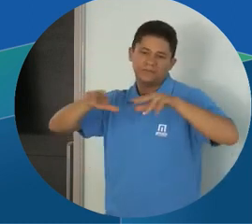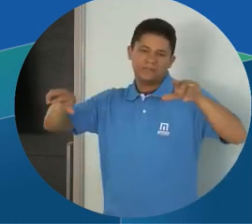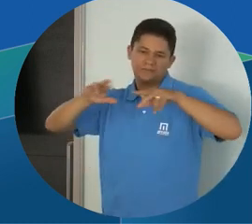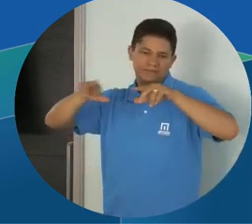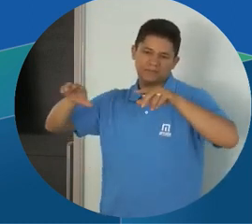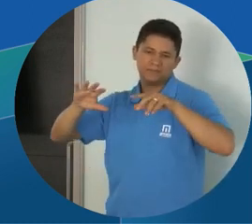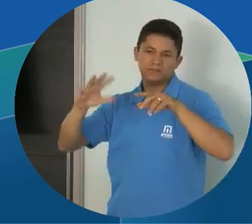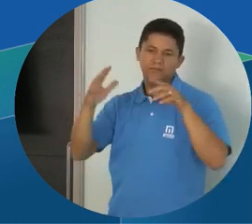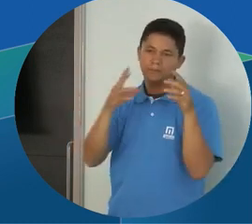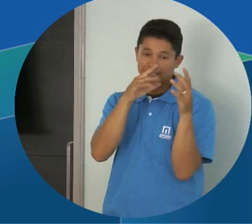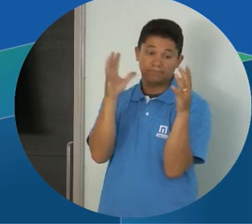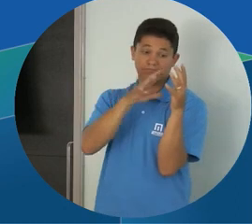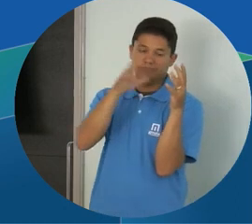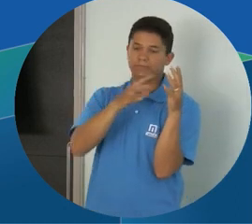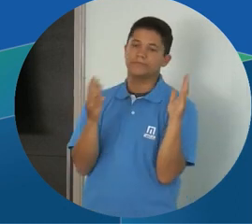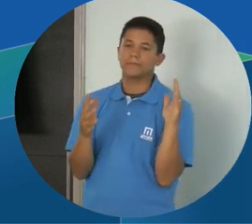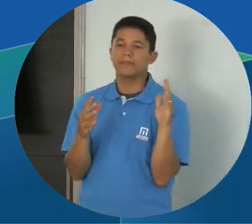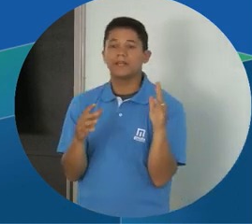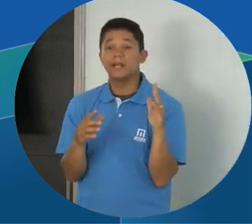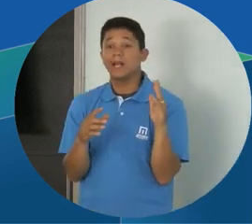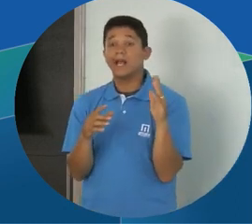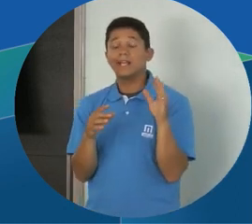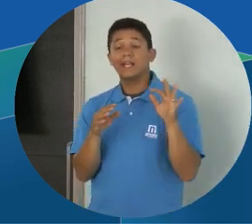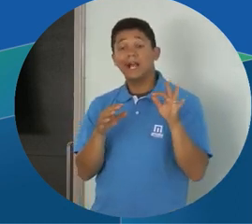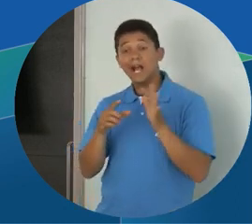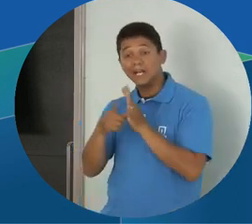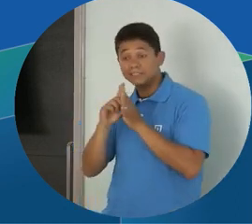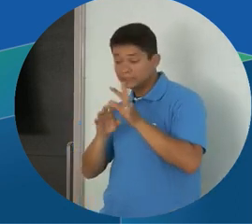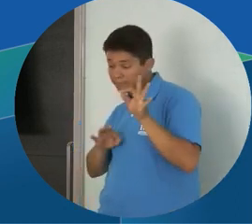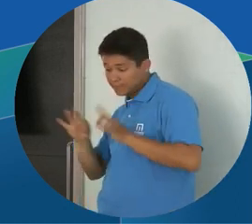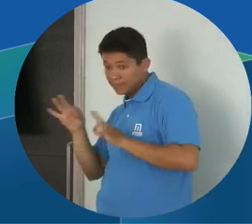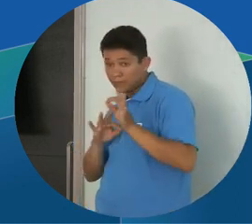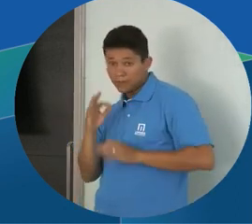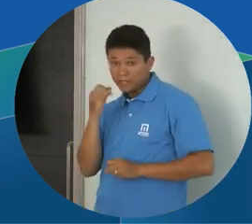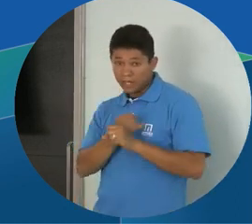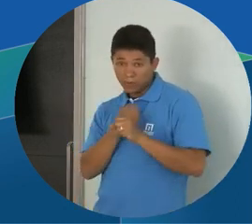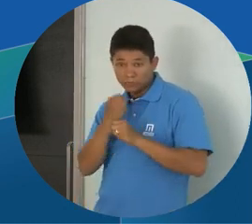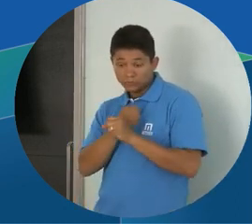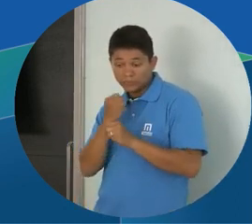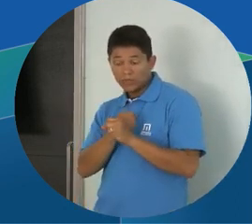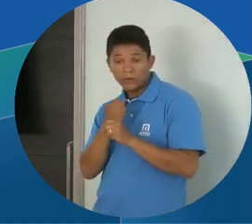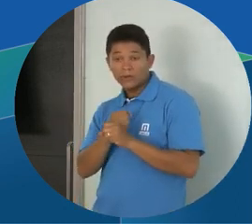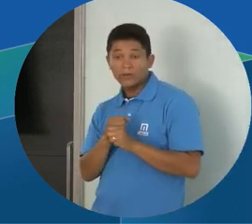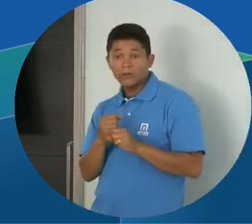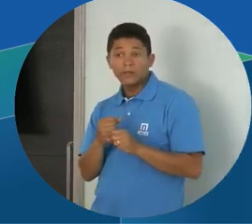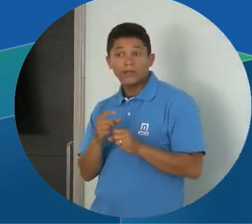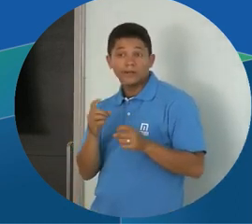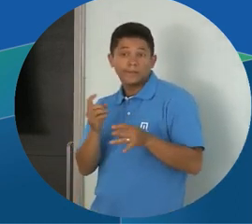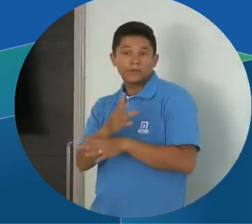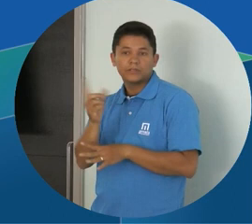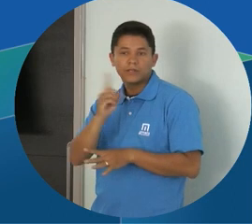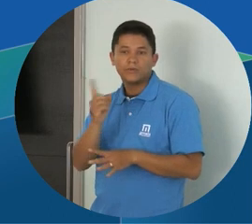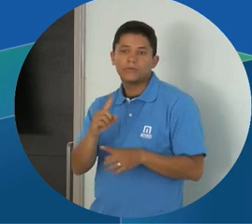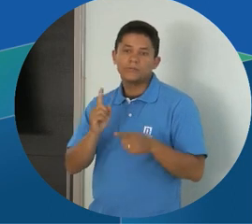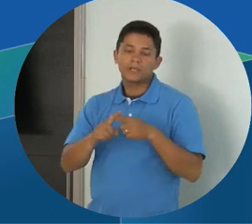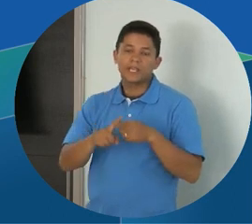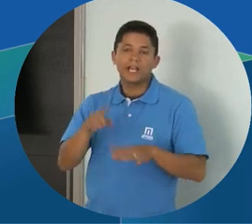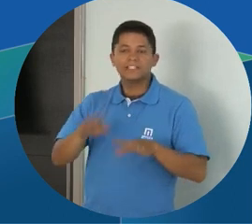recorte final da barragem, mas ele ocorre durante a construção. Então, a gente tem os equipamentos devido